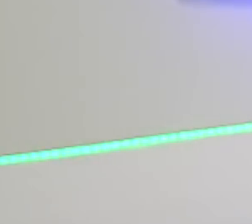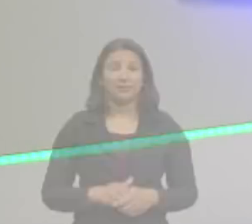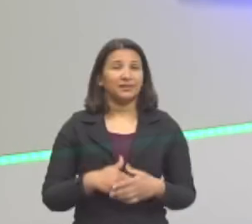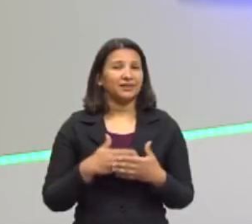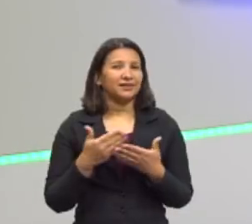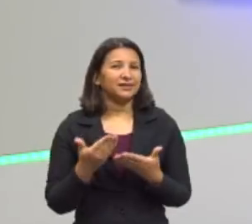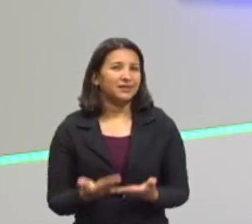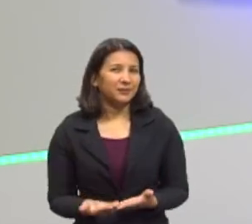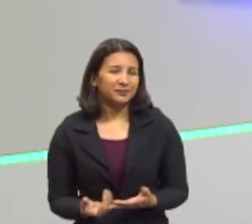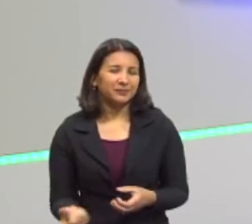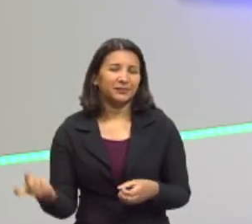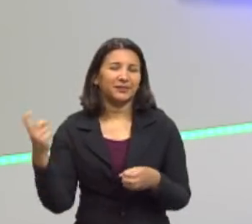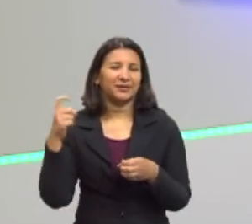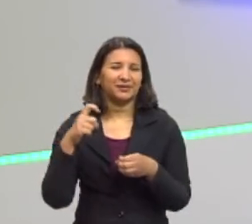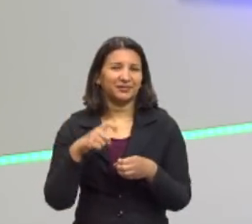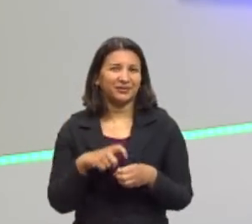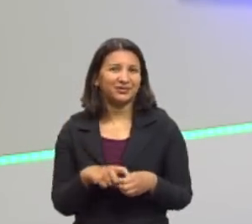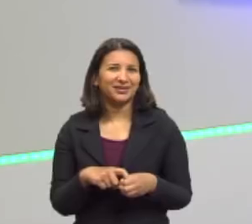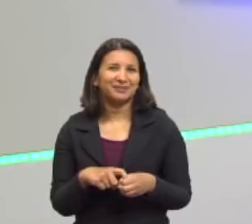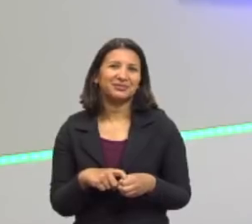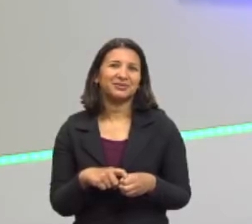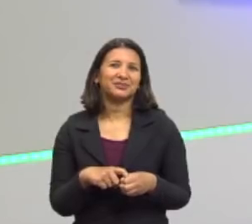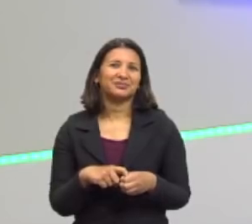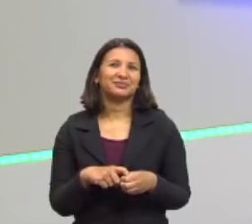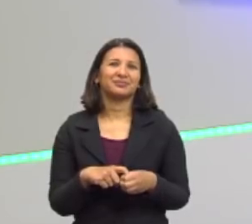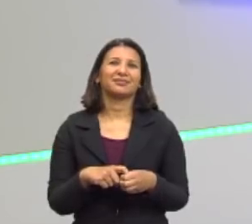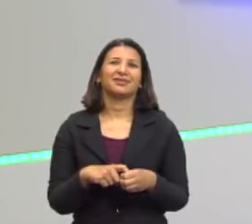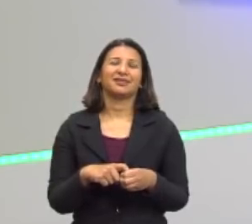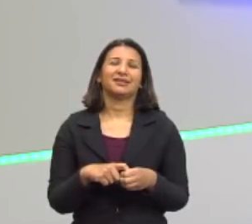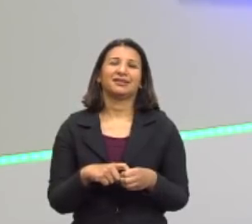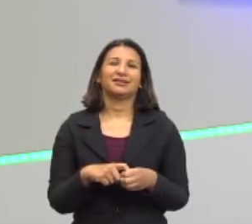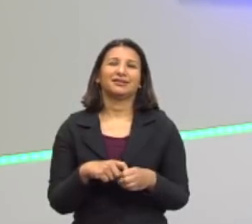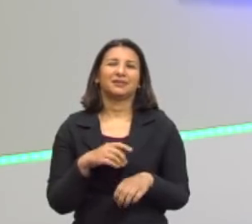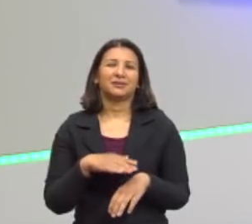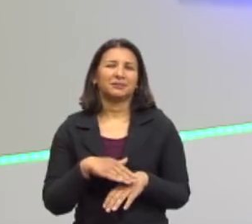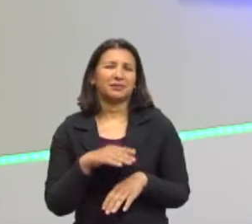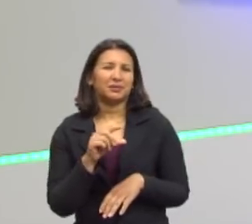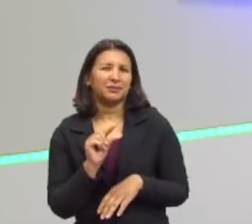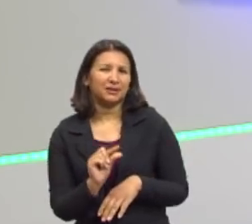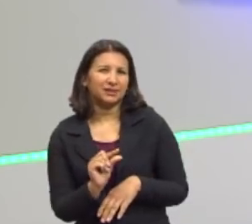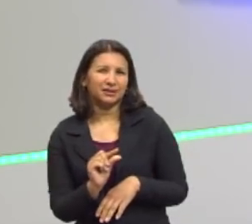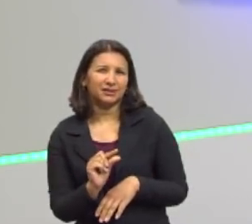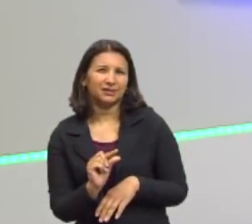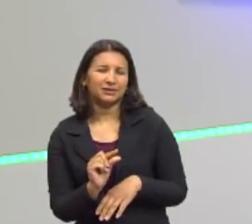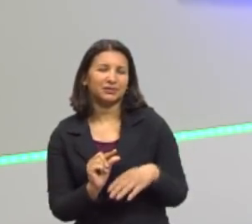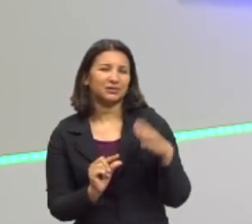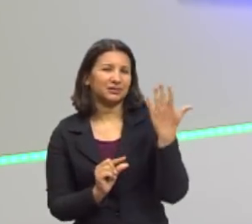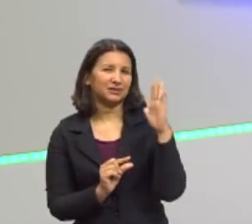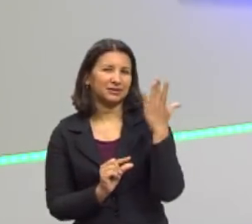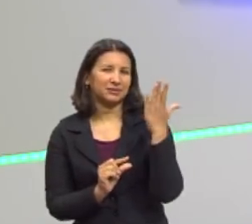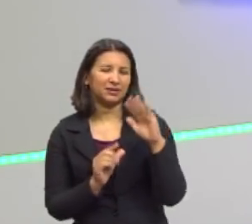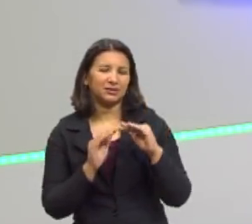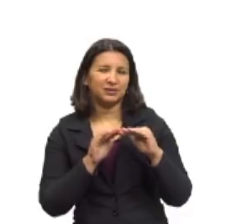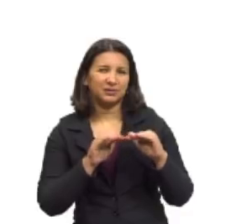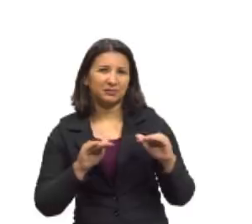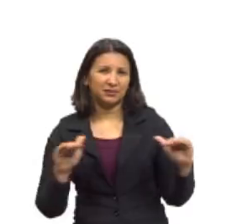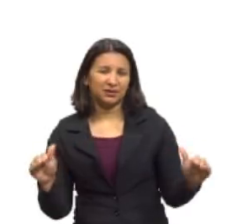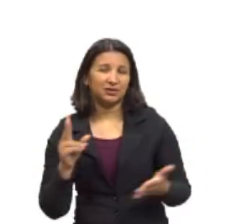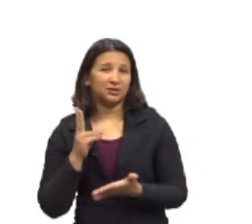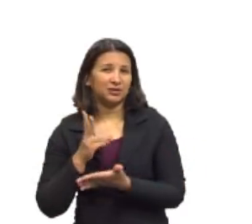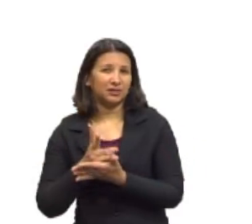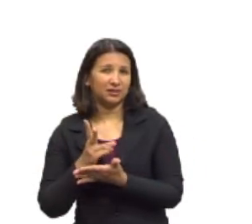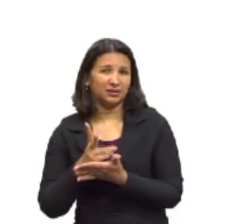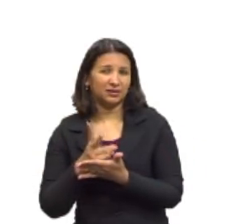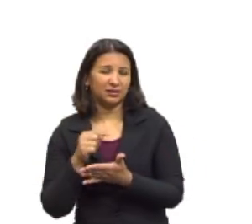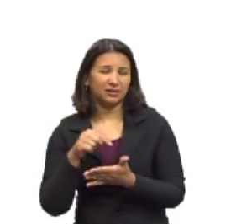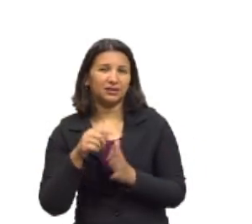Então, voltamos agora para mais um pouquinho sobre espelhos planos, para a continuidade